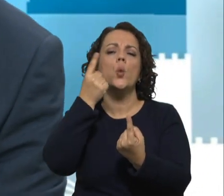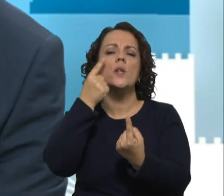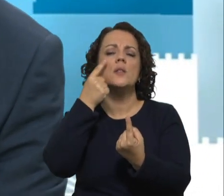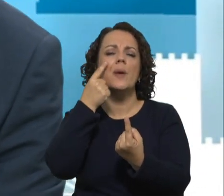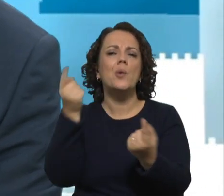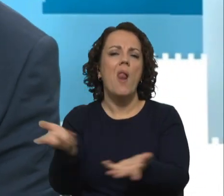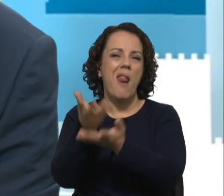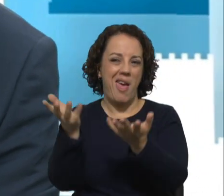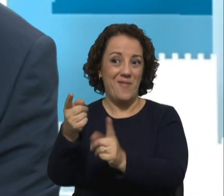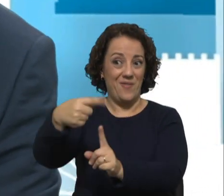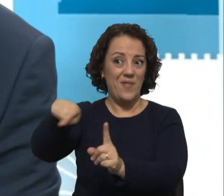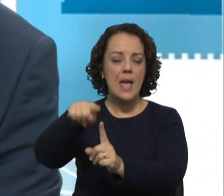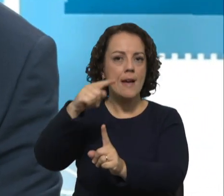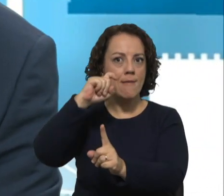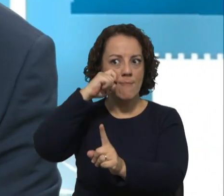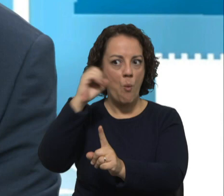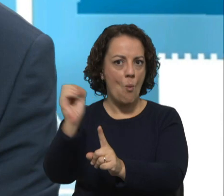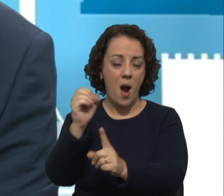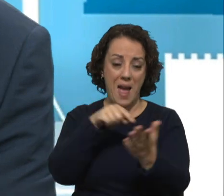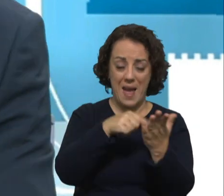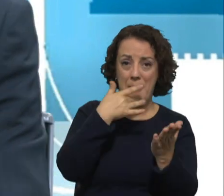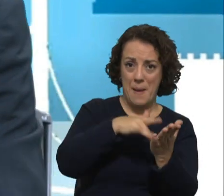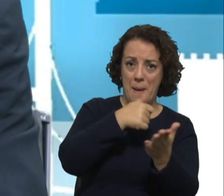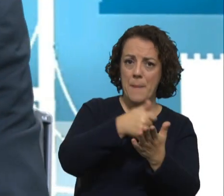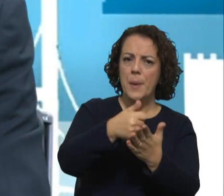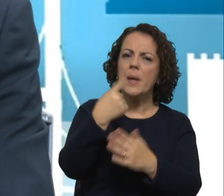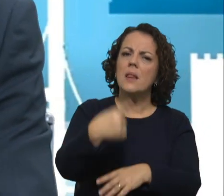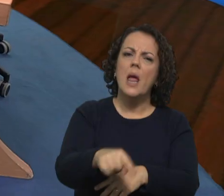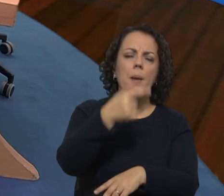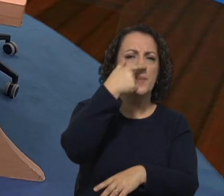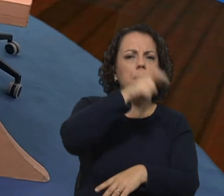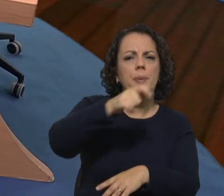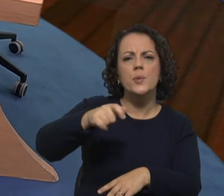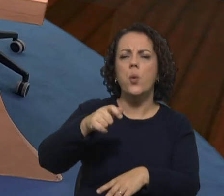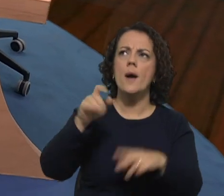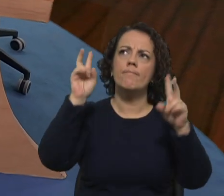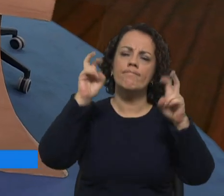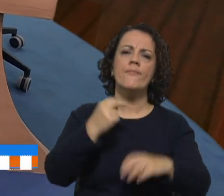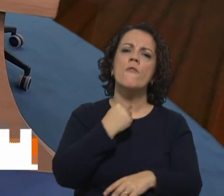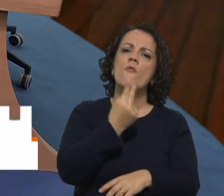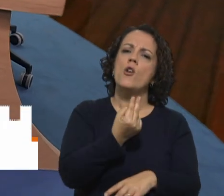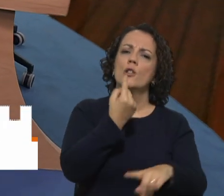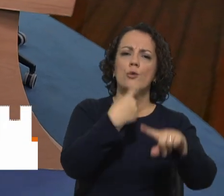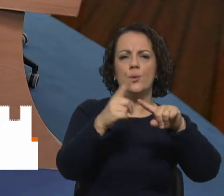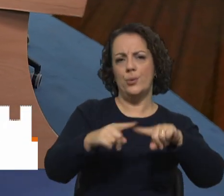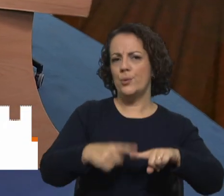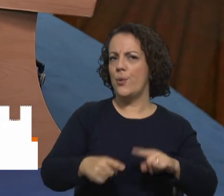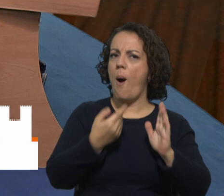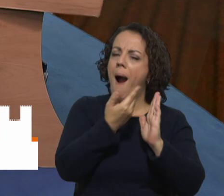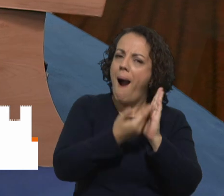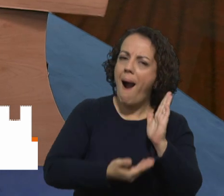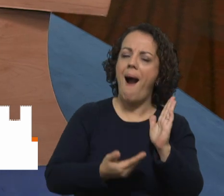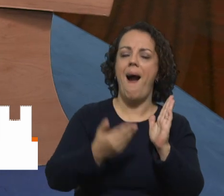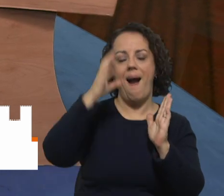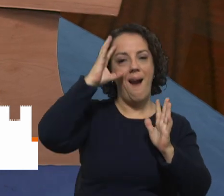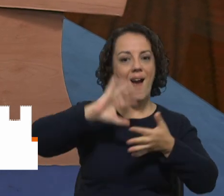texto, é que na Bíblia falam várias vozes. Na Bíblia falam várias vozes. É uma voz múltipla que faz sentido na Bíblia. É uma